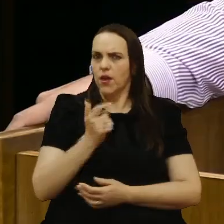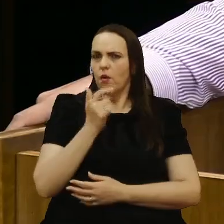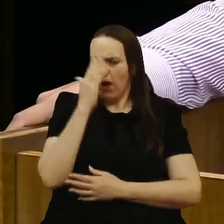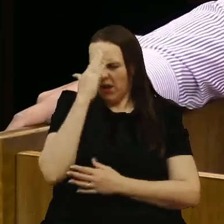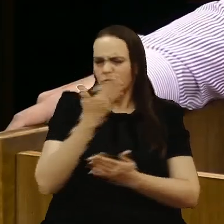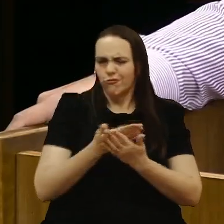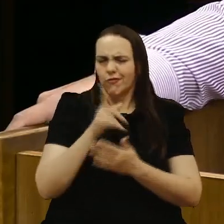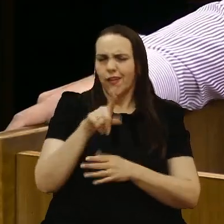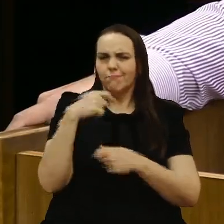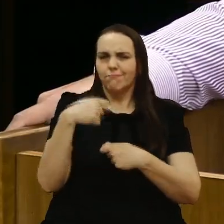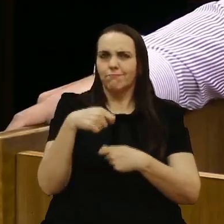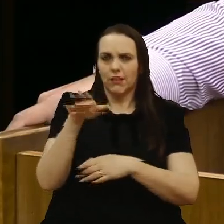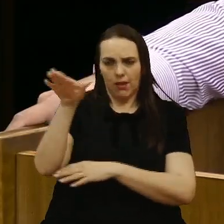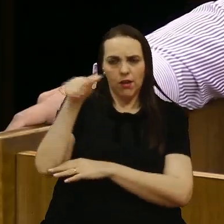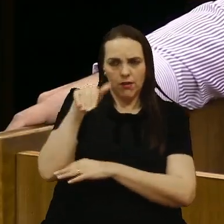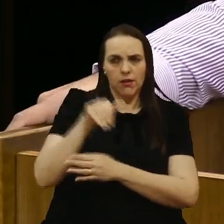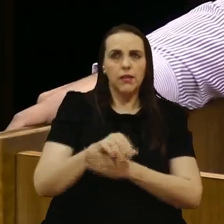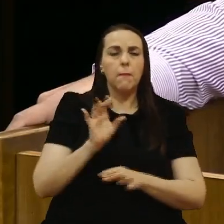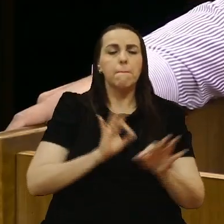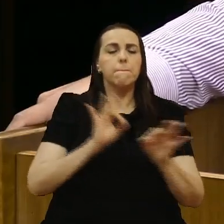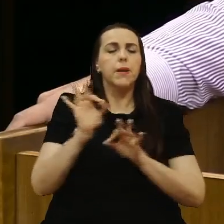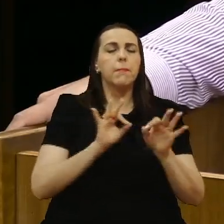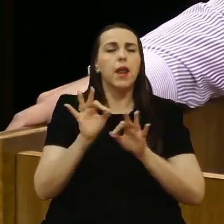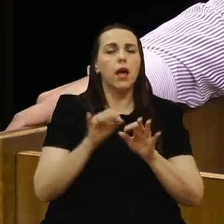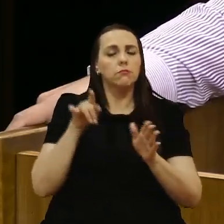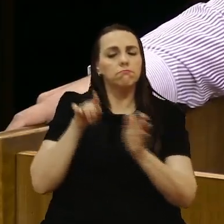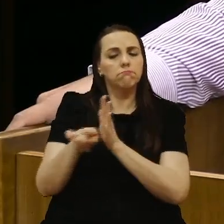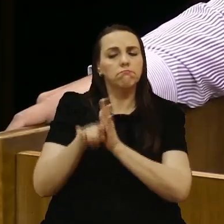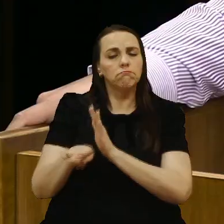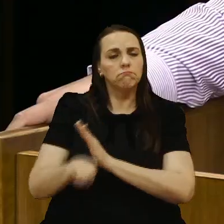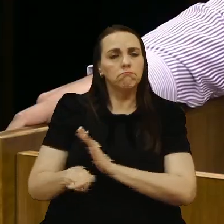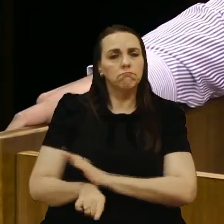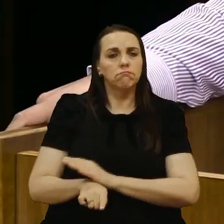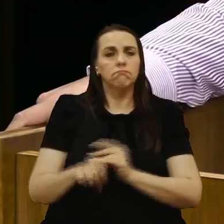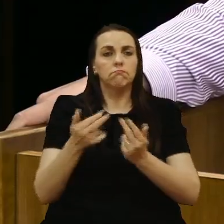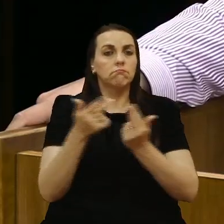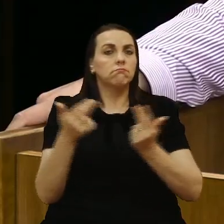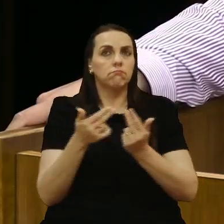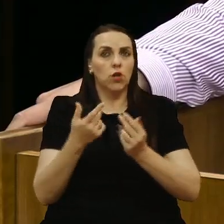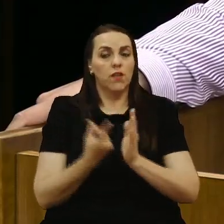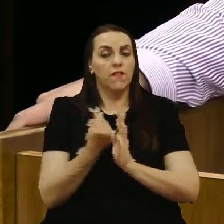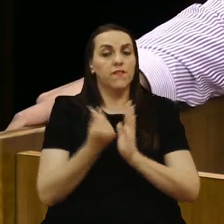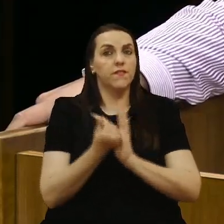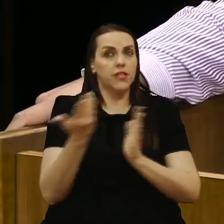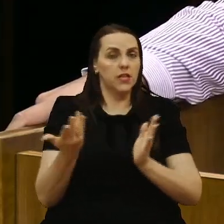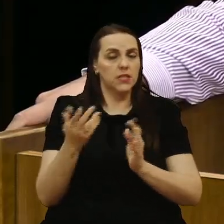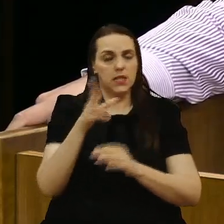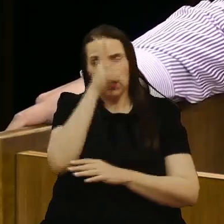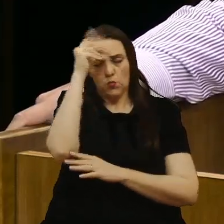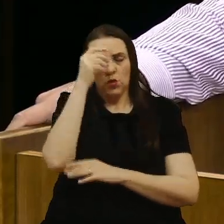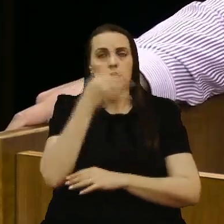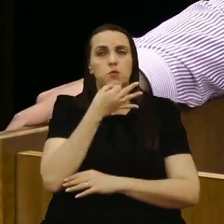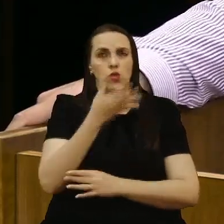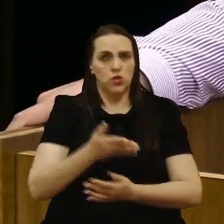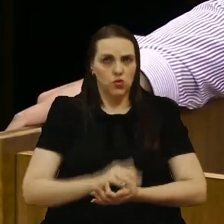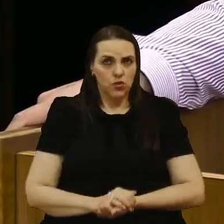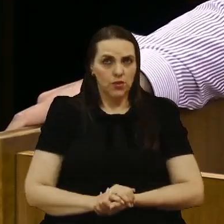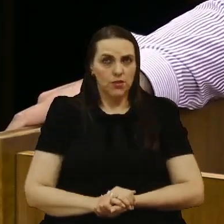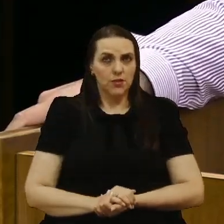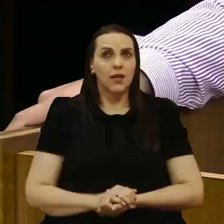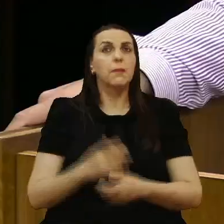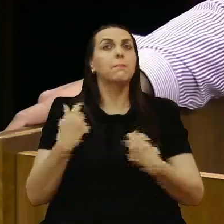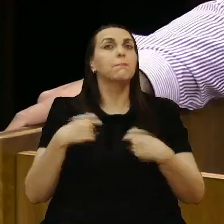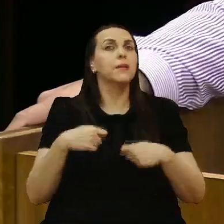convocação e estaremos preparados para questionar sobre a situação financeira do município de Caxias do Sul, que